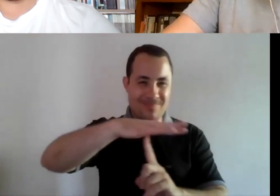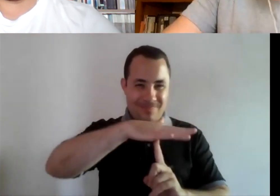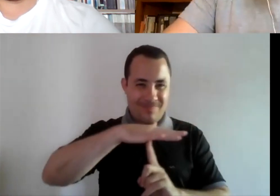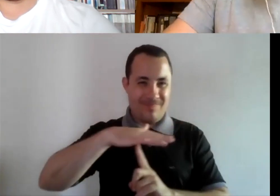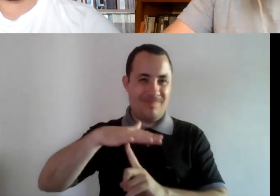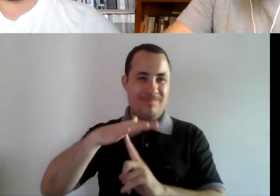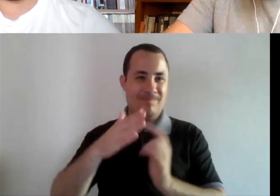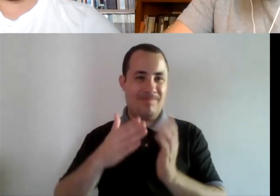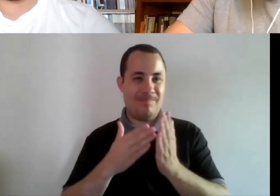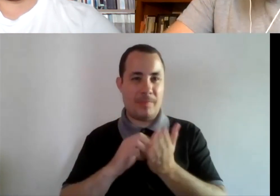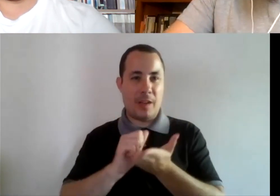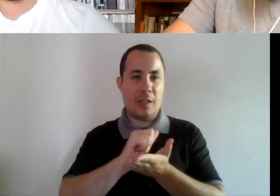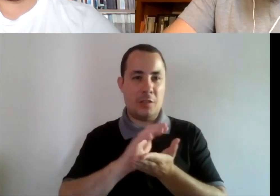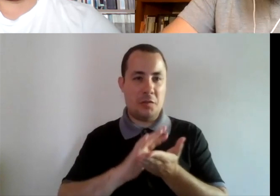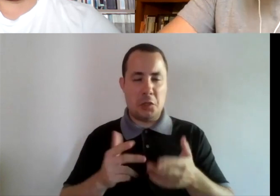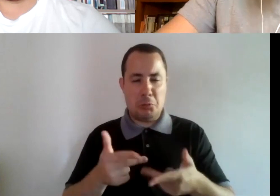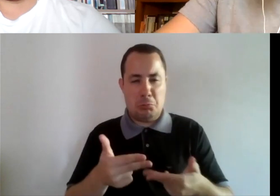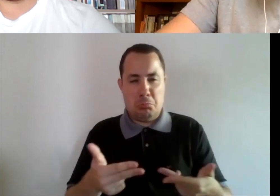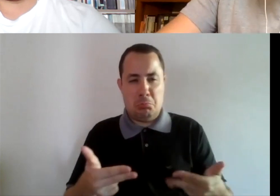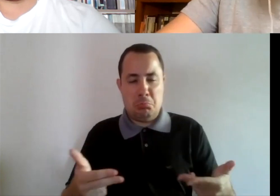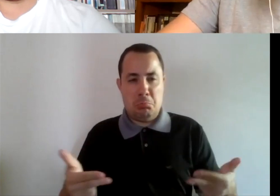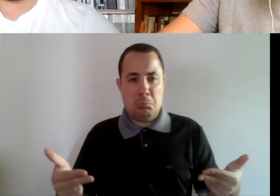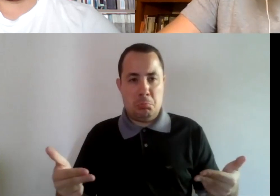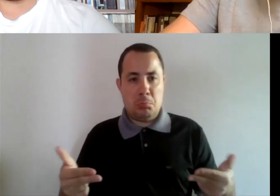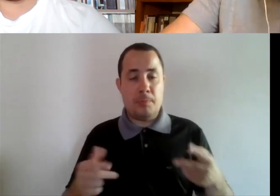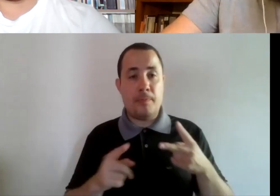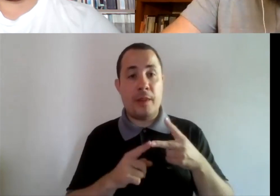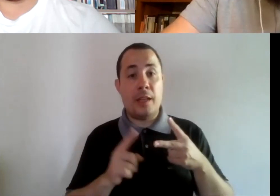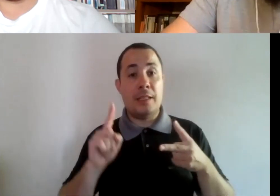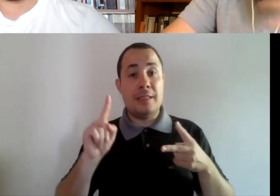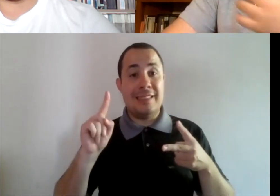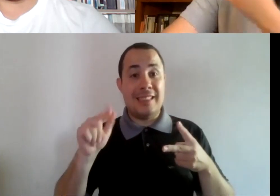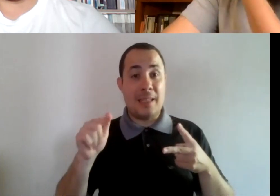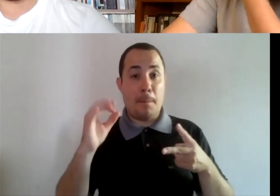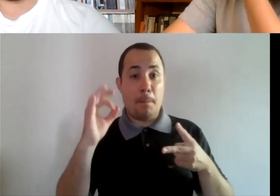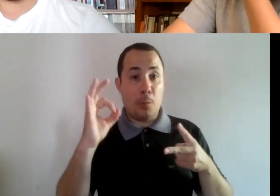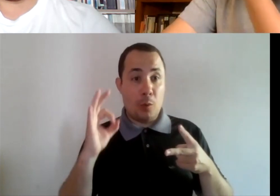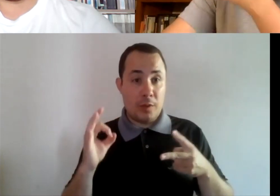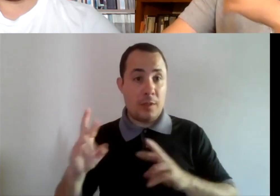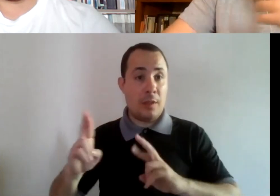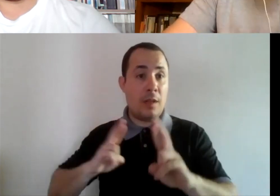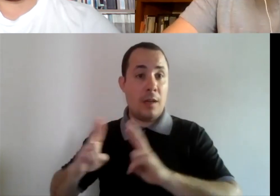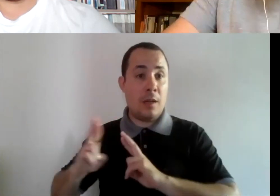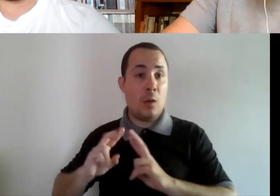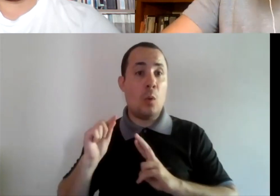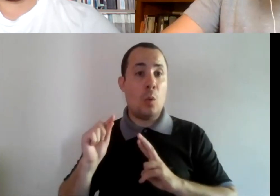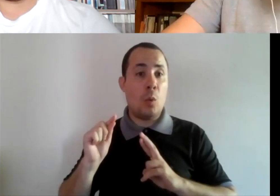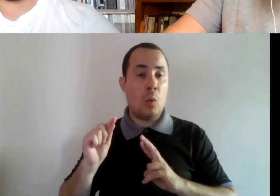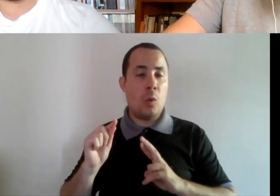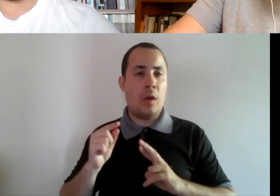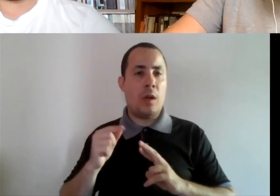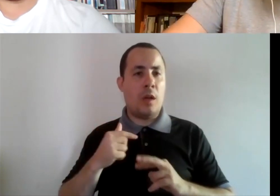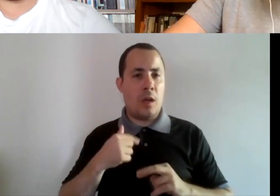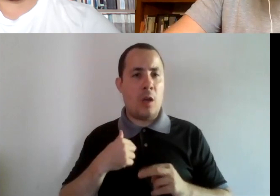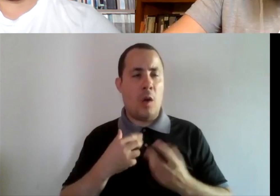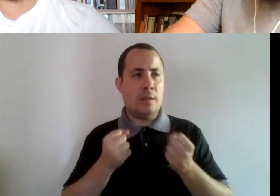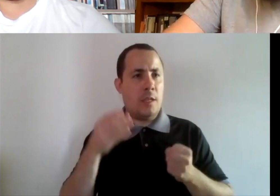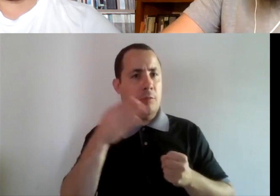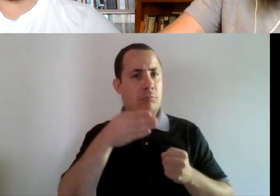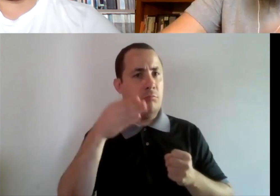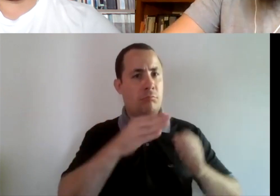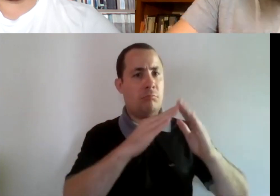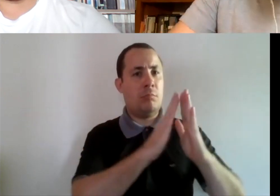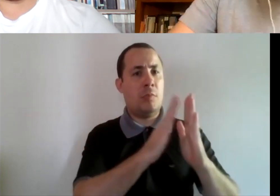e atividades culturais na biblioteca, é exatamente isso. 17% das pessoas disseram que o que as faria frequentar mais bibliotecas